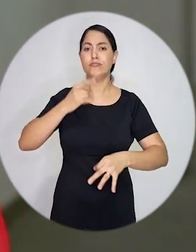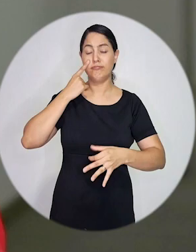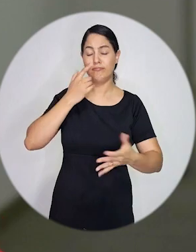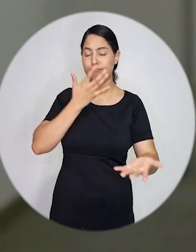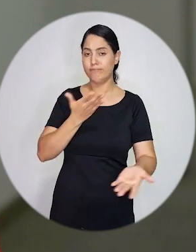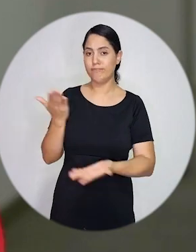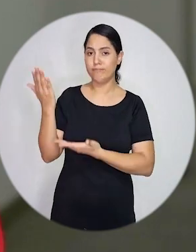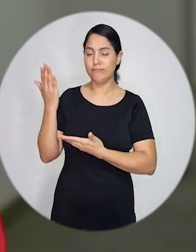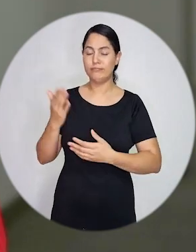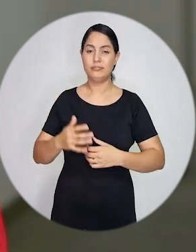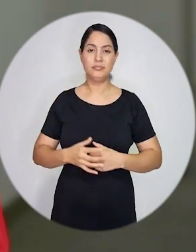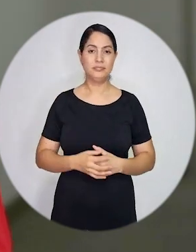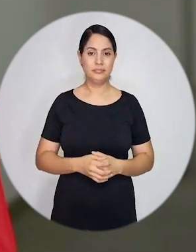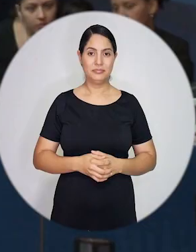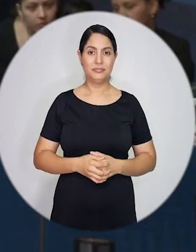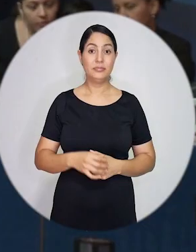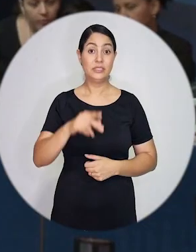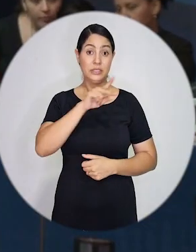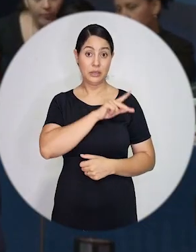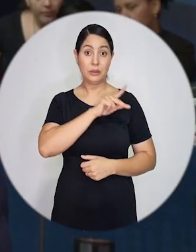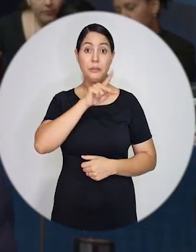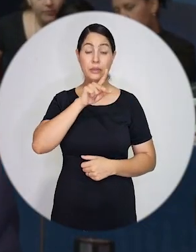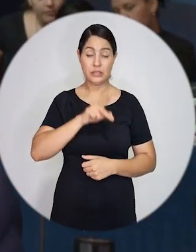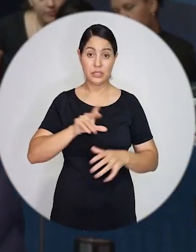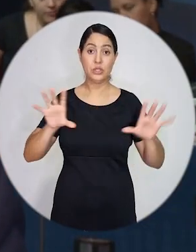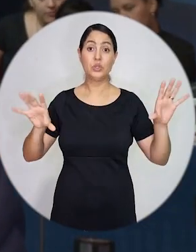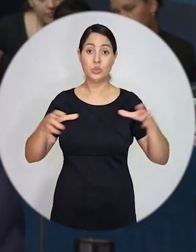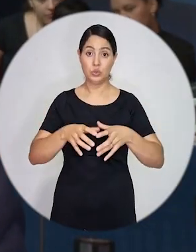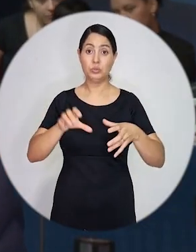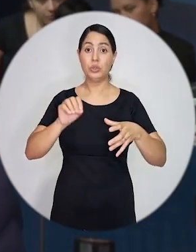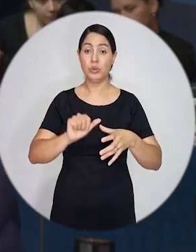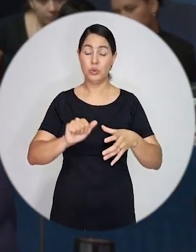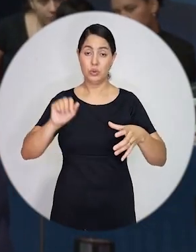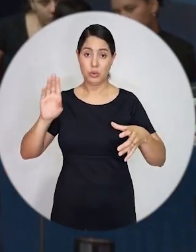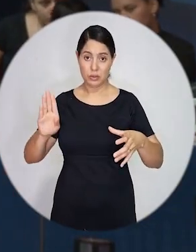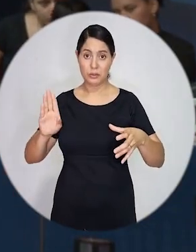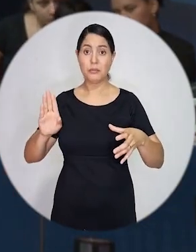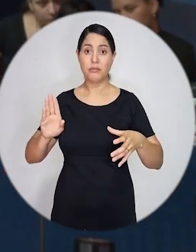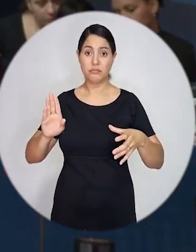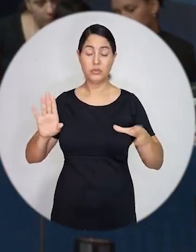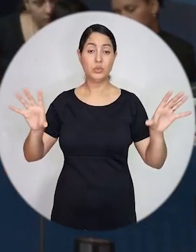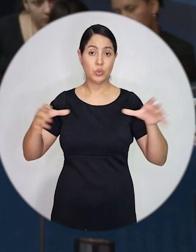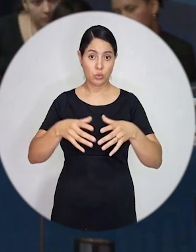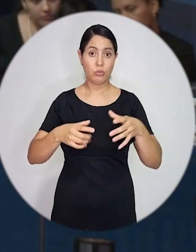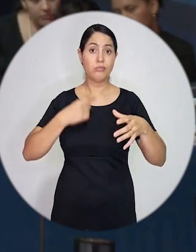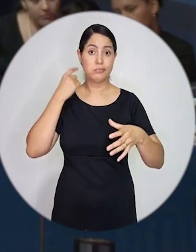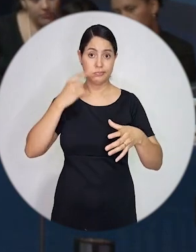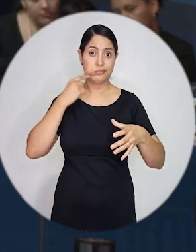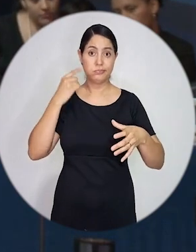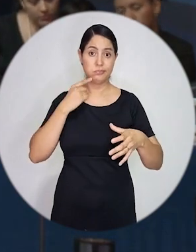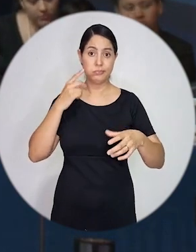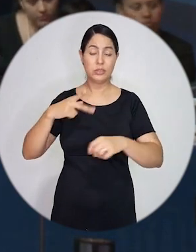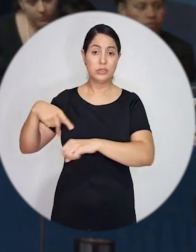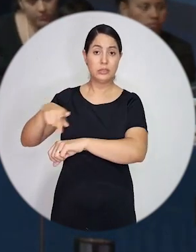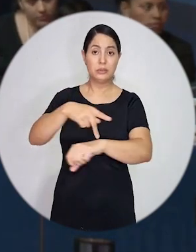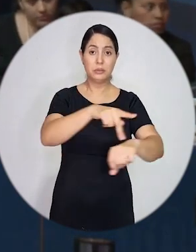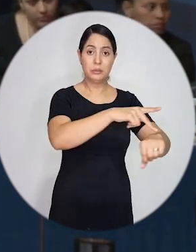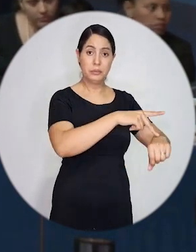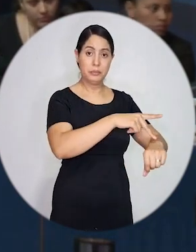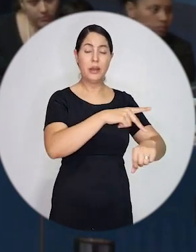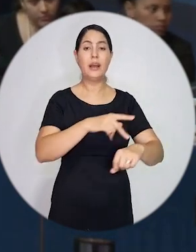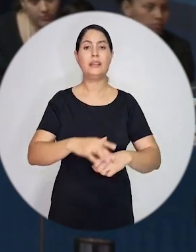mercado jurídico mundial. Acompanhe. São presidentes de entidades cogêneres à OAB, do Colégio